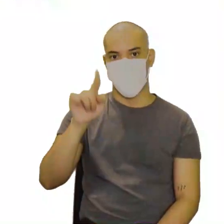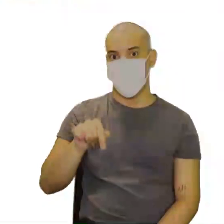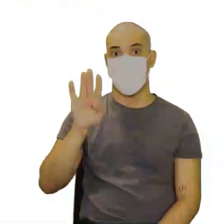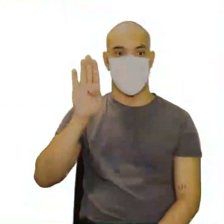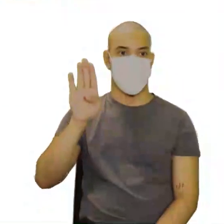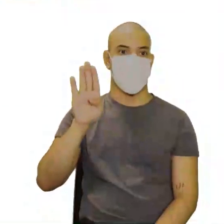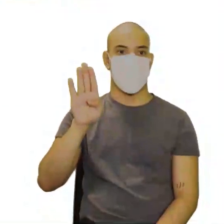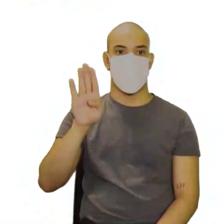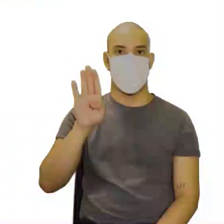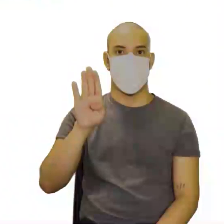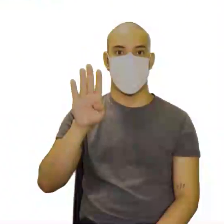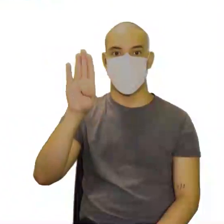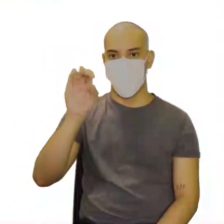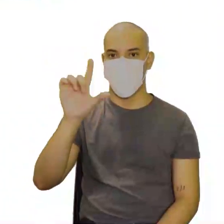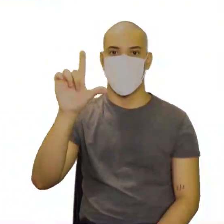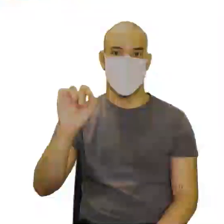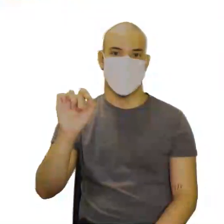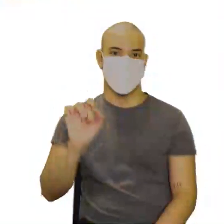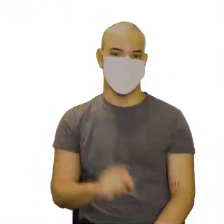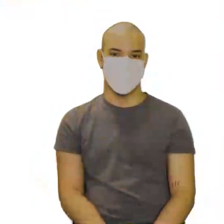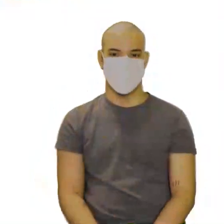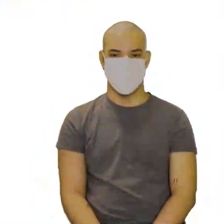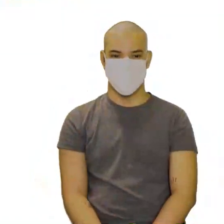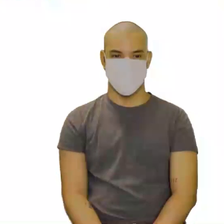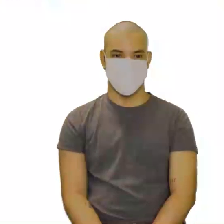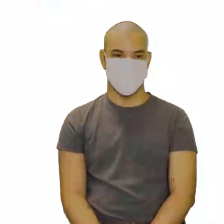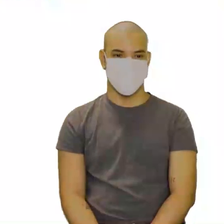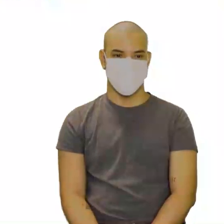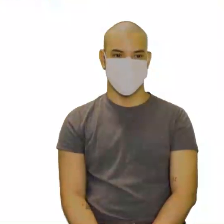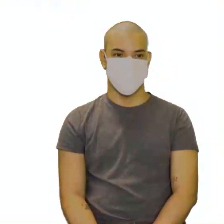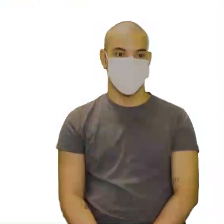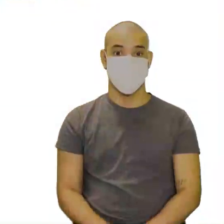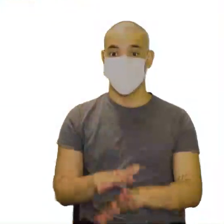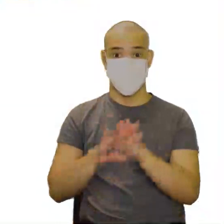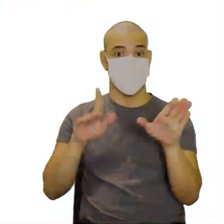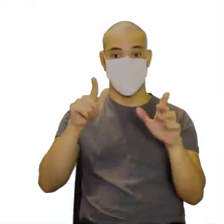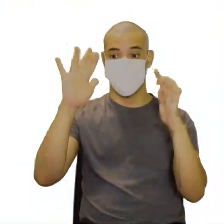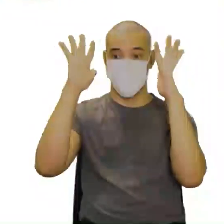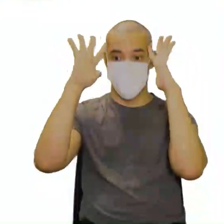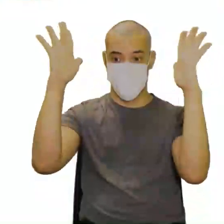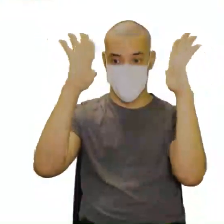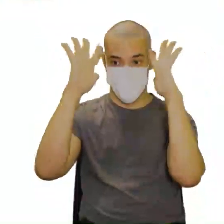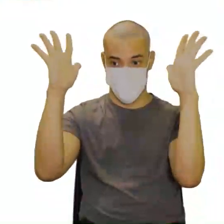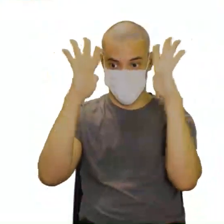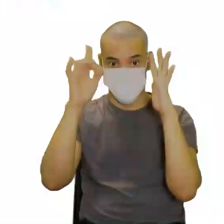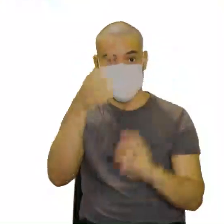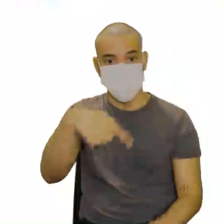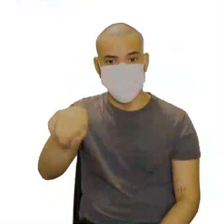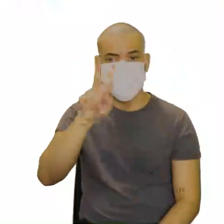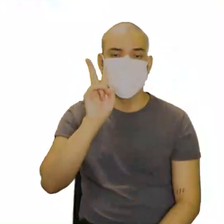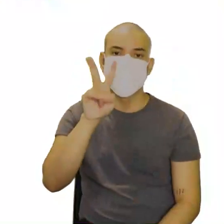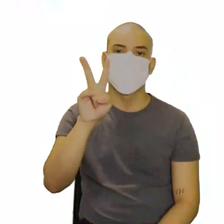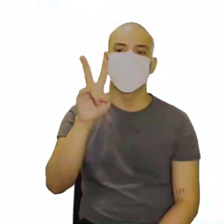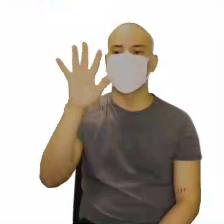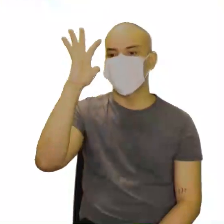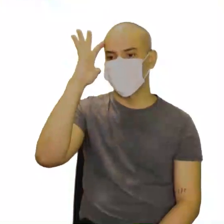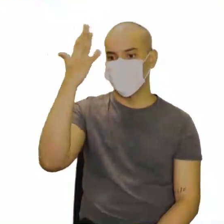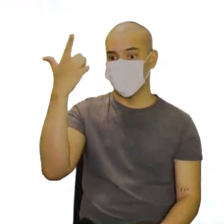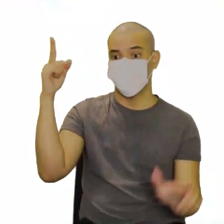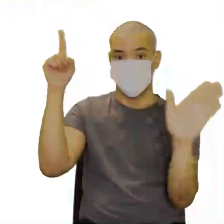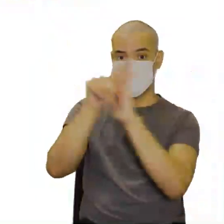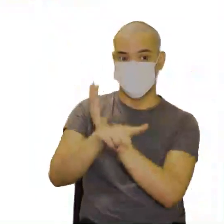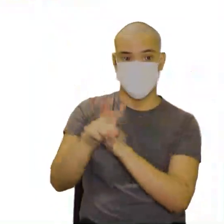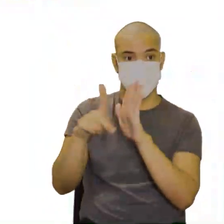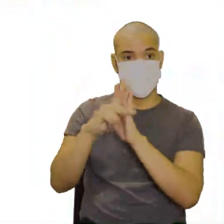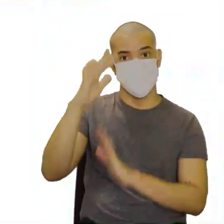B de bola, ok? E foi-se uma questão teórica. E vocês viram que para resolver assim uma